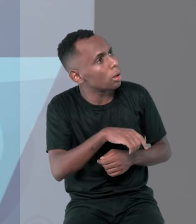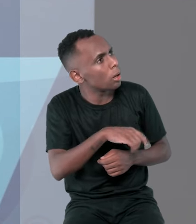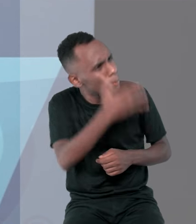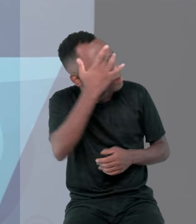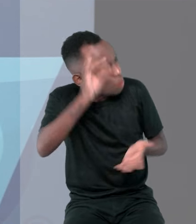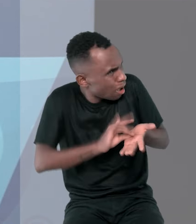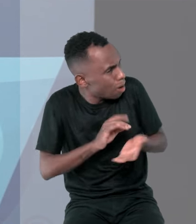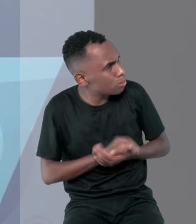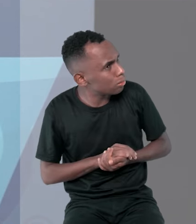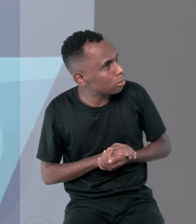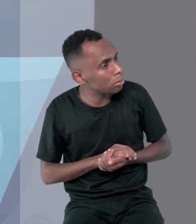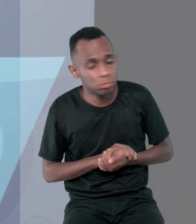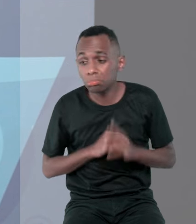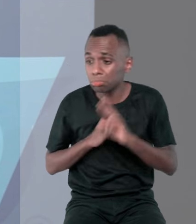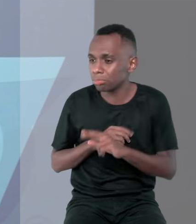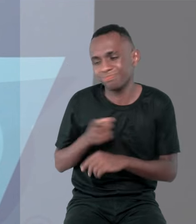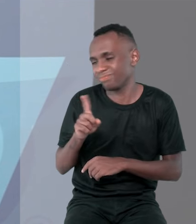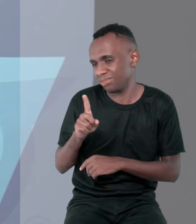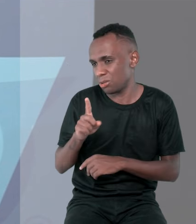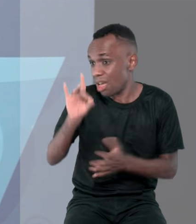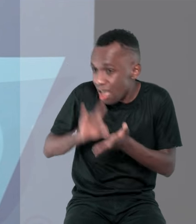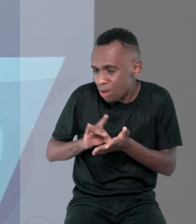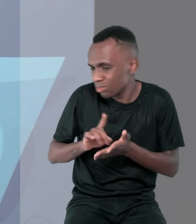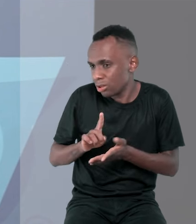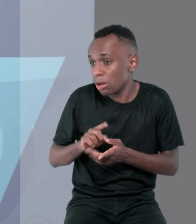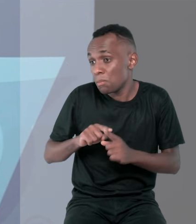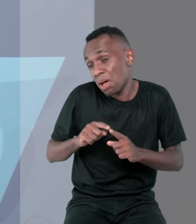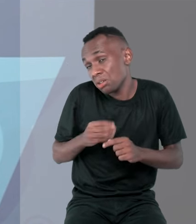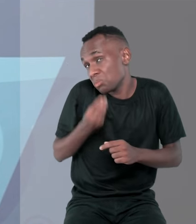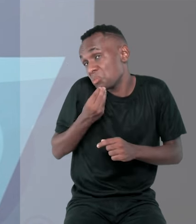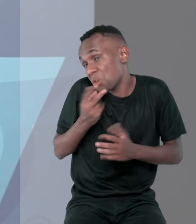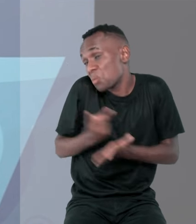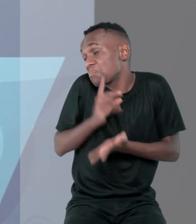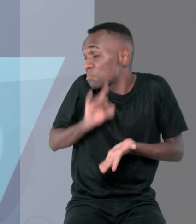real. Você respondeu que não, mas que poderia ter sido.